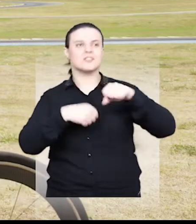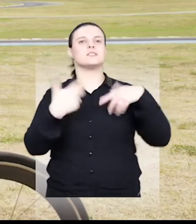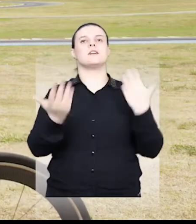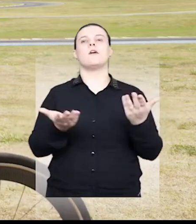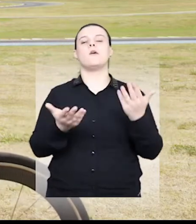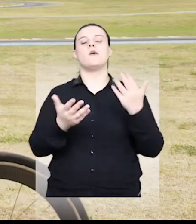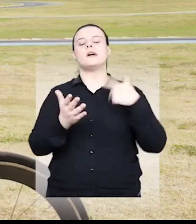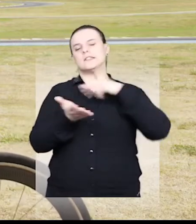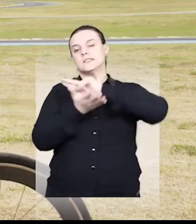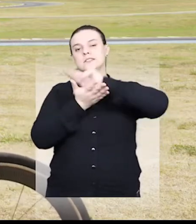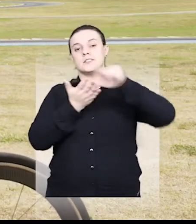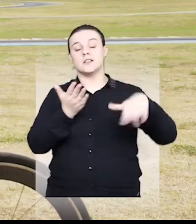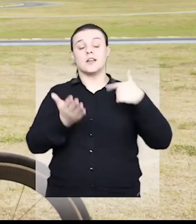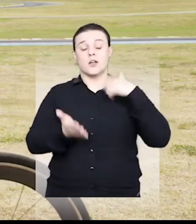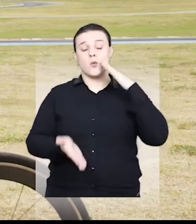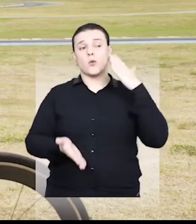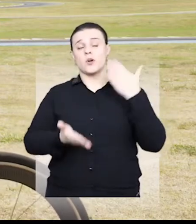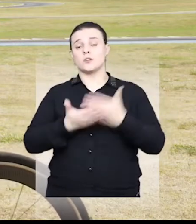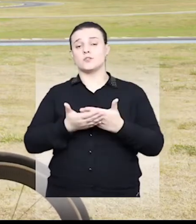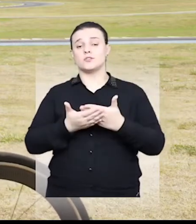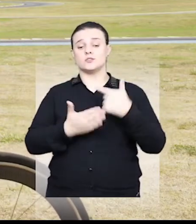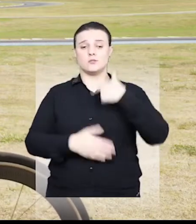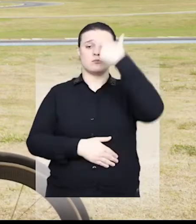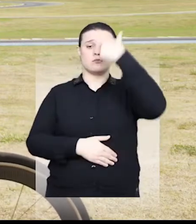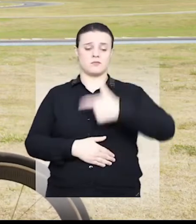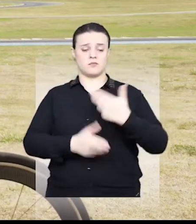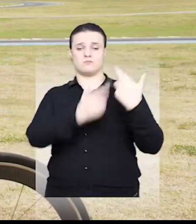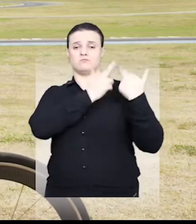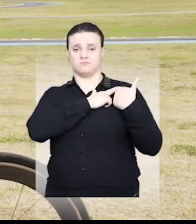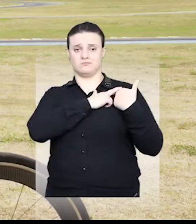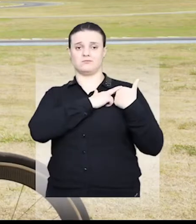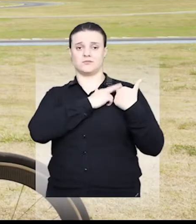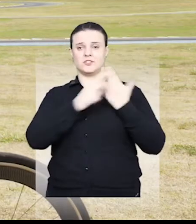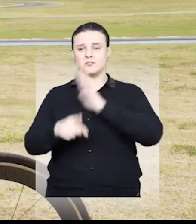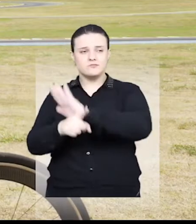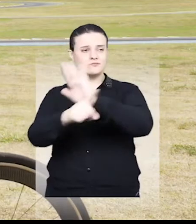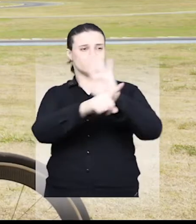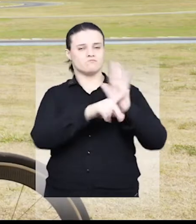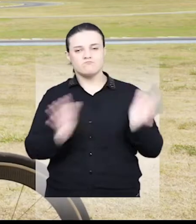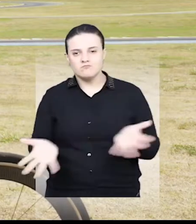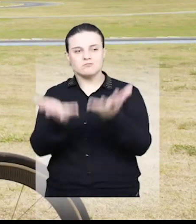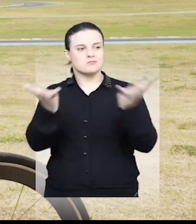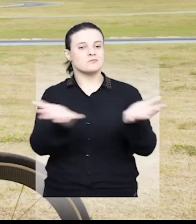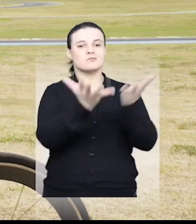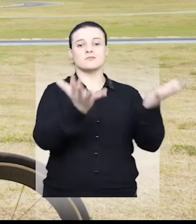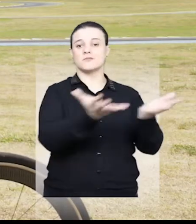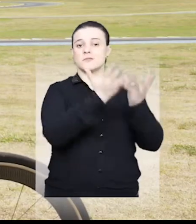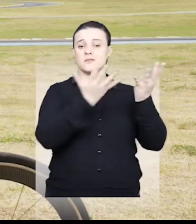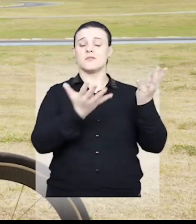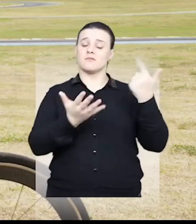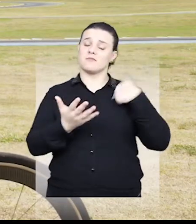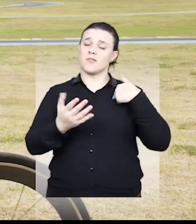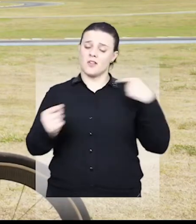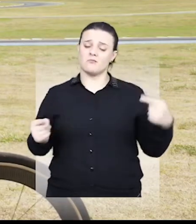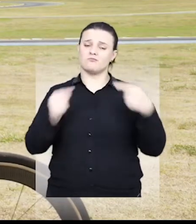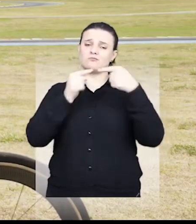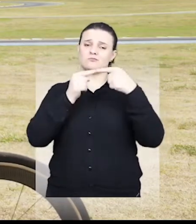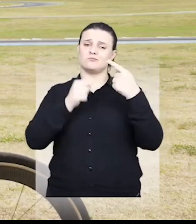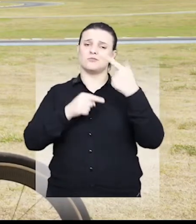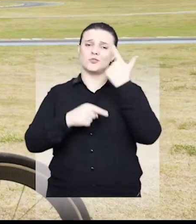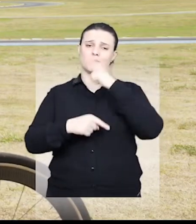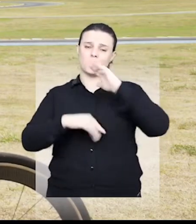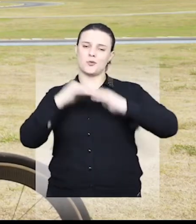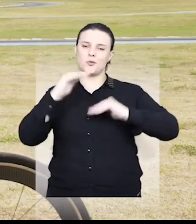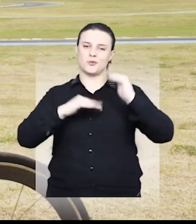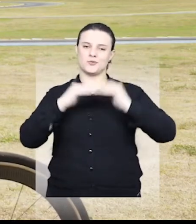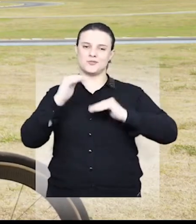pedalando. Então, eu acredito que o meu papel de fomentador e de estar ajudando o esporte paralímpico,